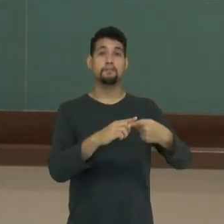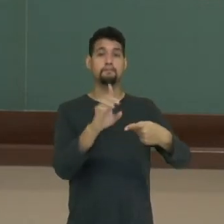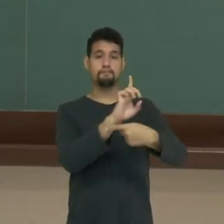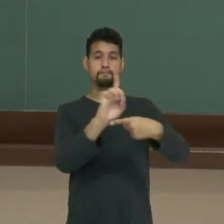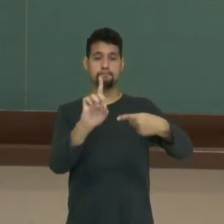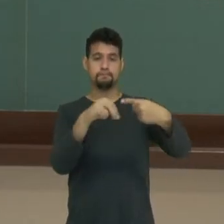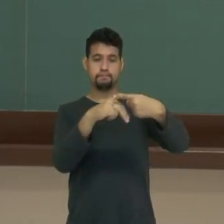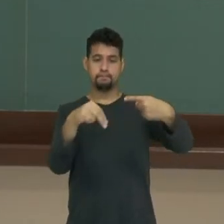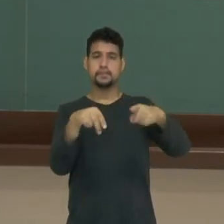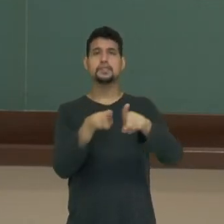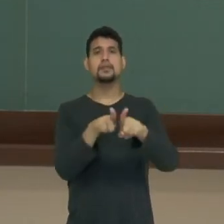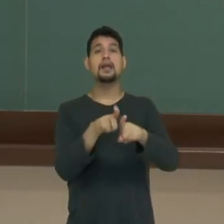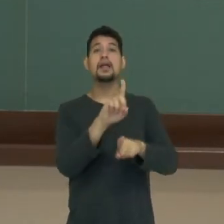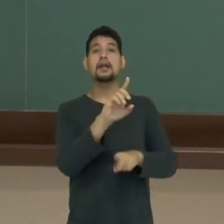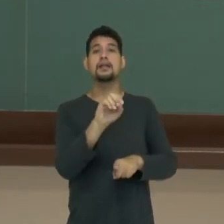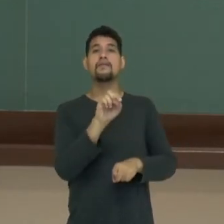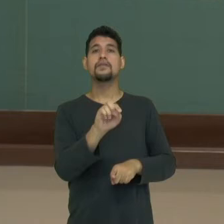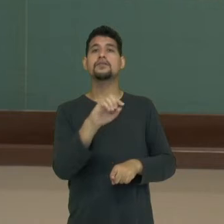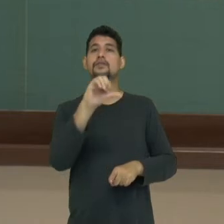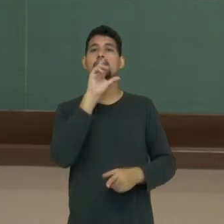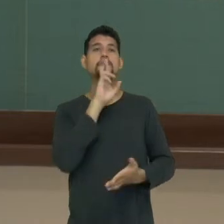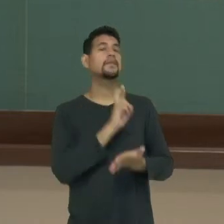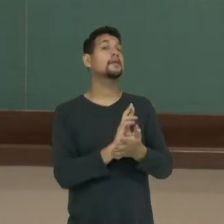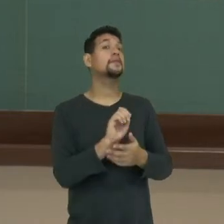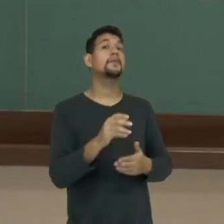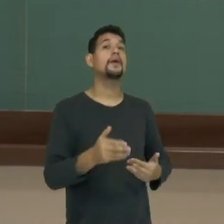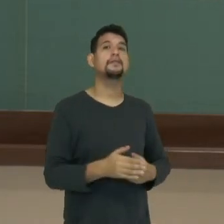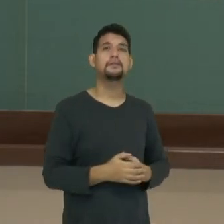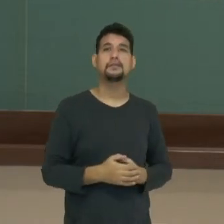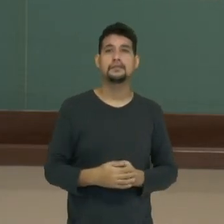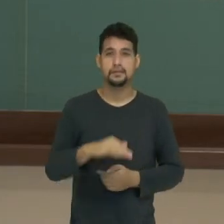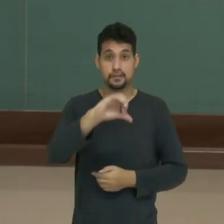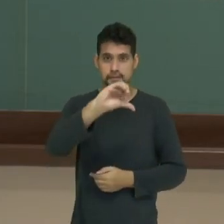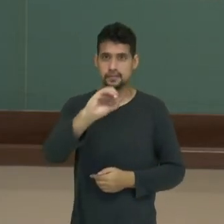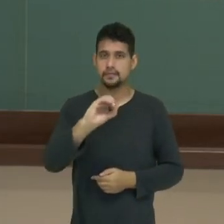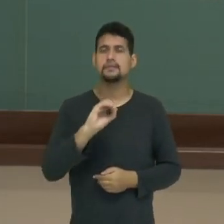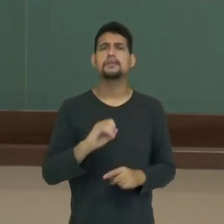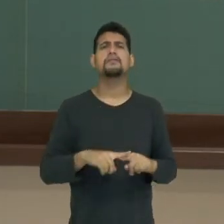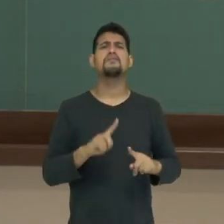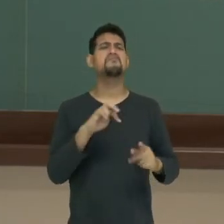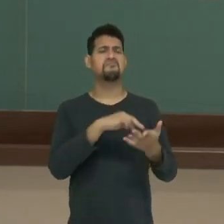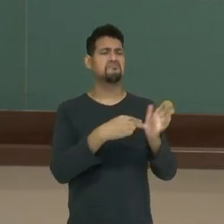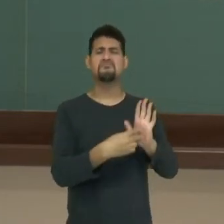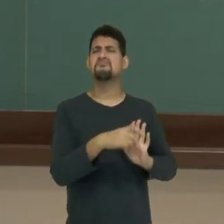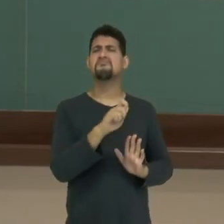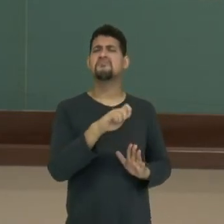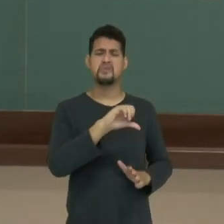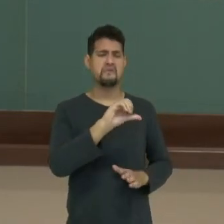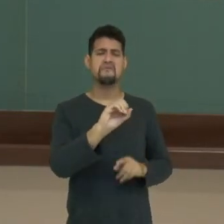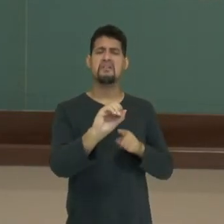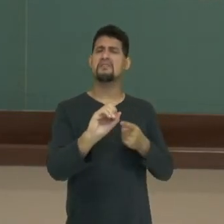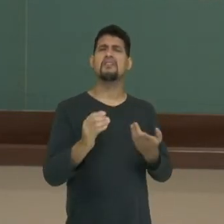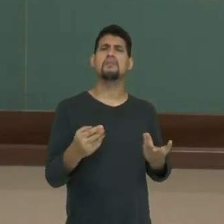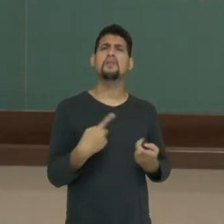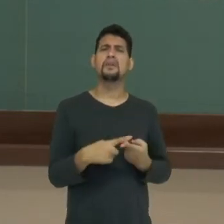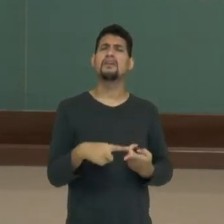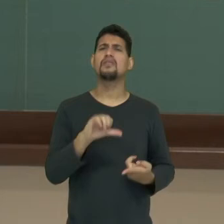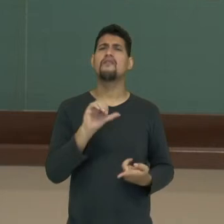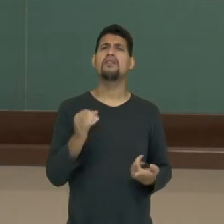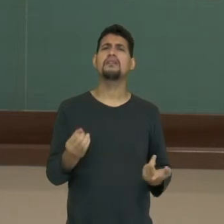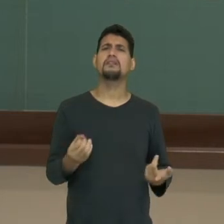fico com 10 vezes 9, que me dá um resultado de 90. O que significa esse 90? Que eu